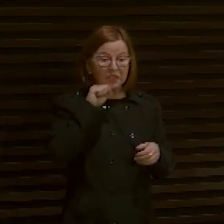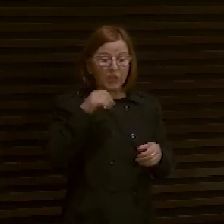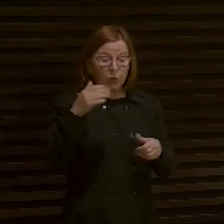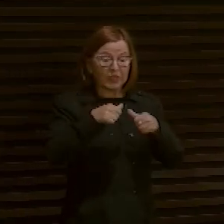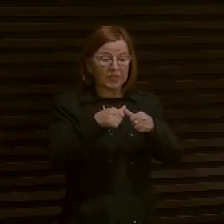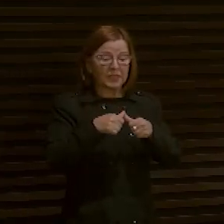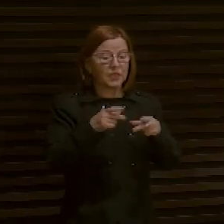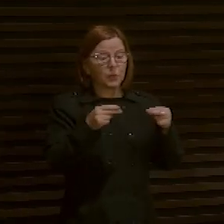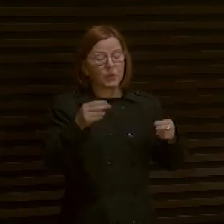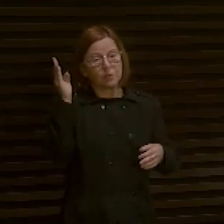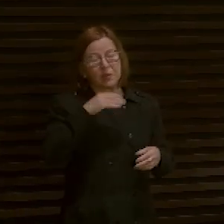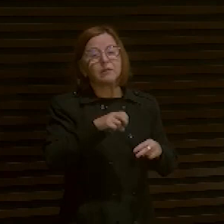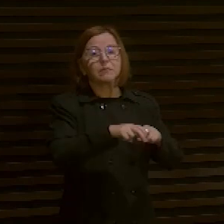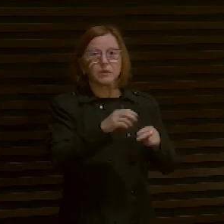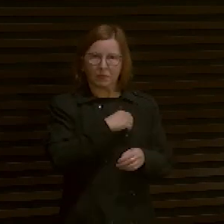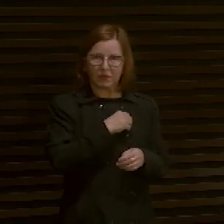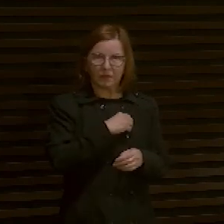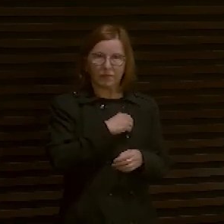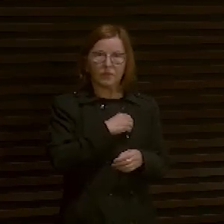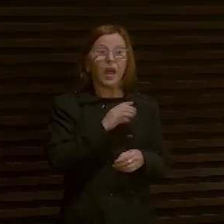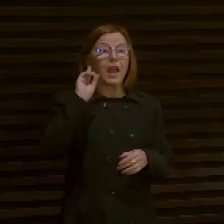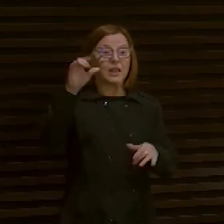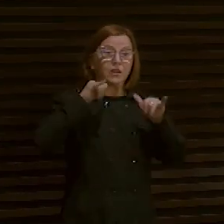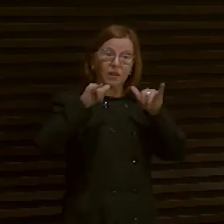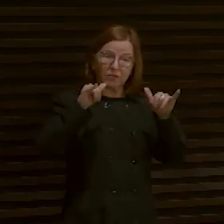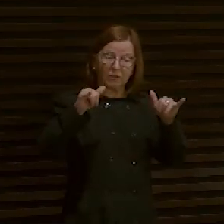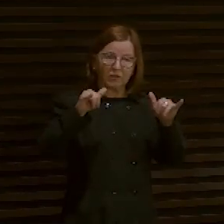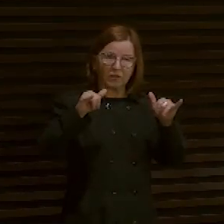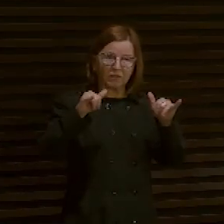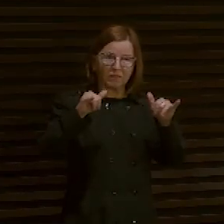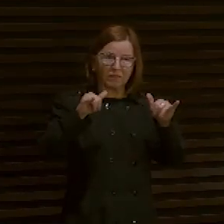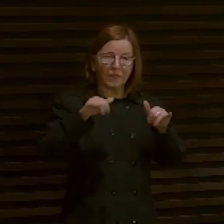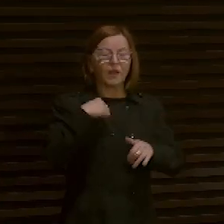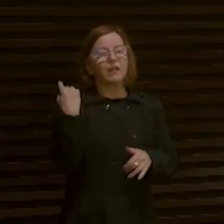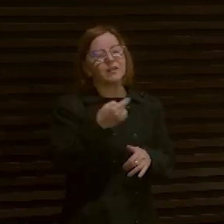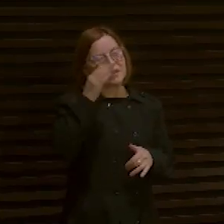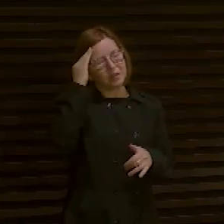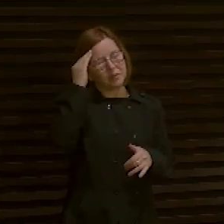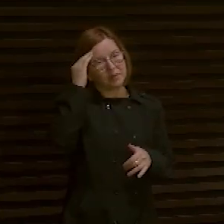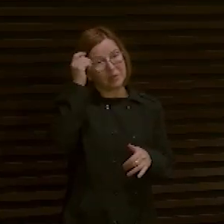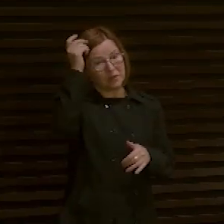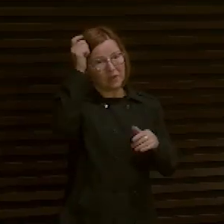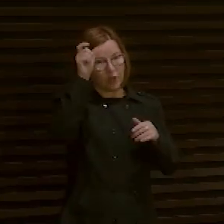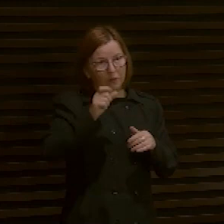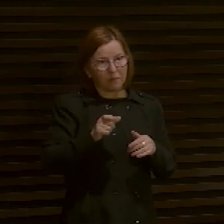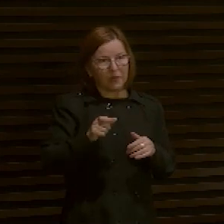Deus avisou. Nós sabemos que quem ama, avisa. Quem ama, fala a